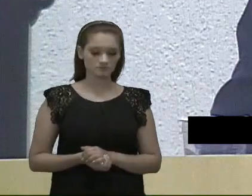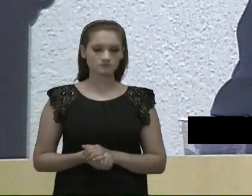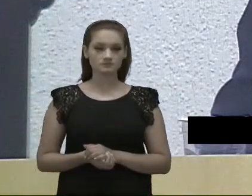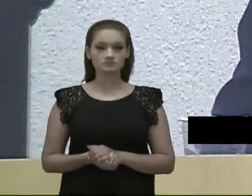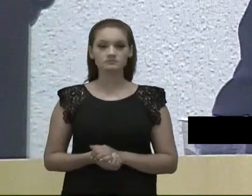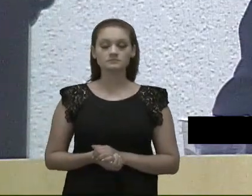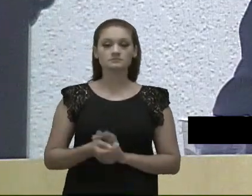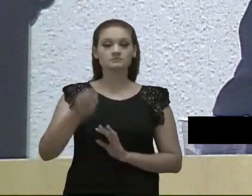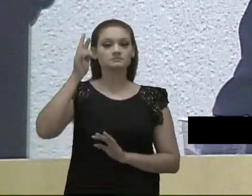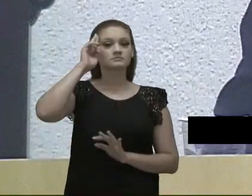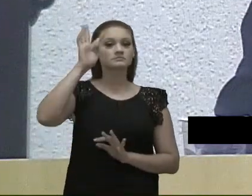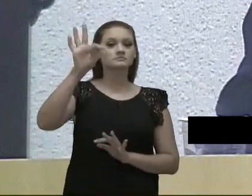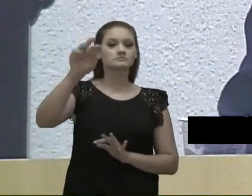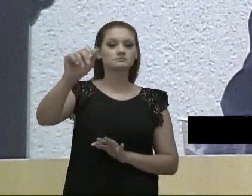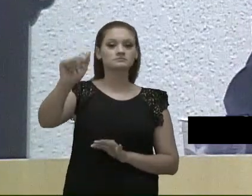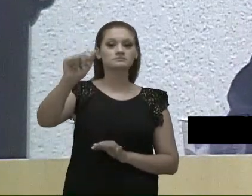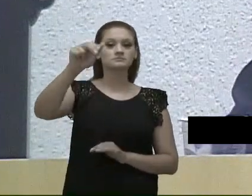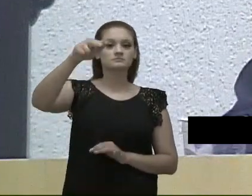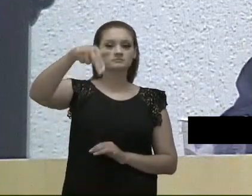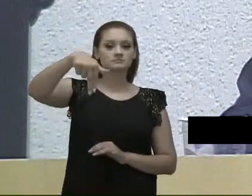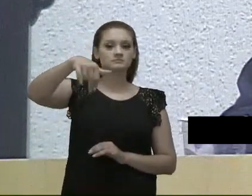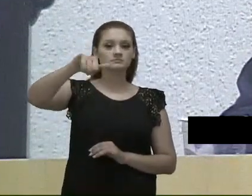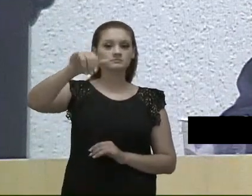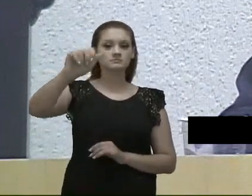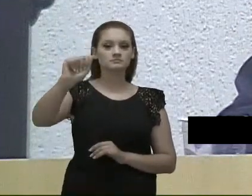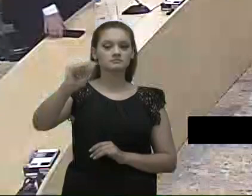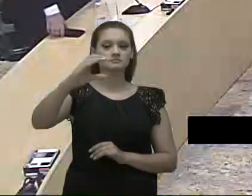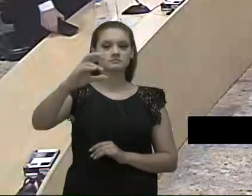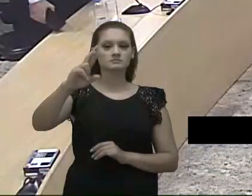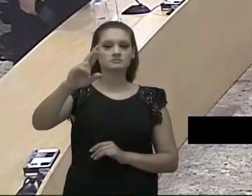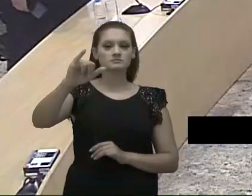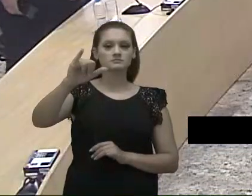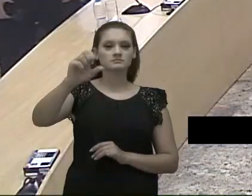A senhora Tânia Cristina Maciel Migoto.